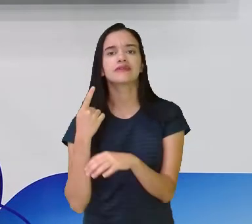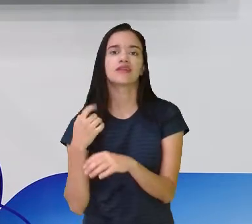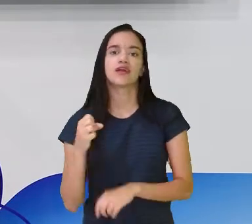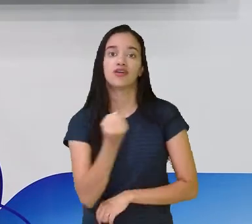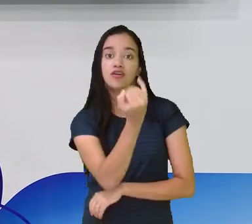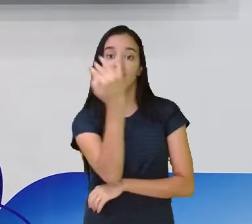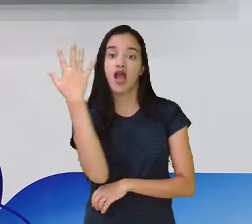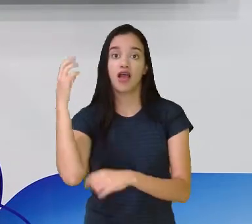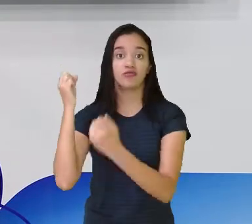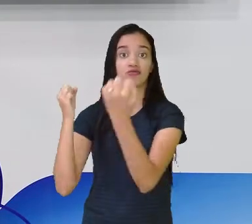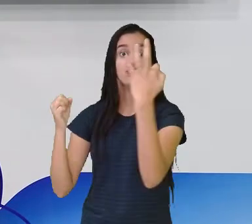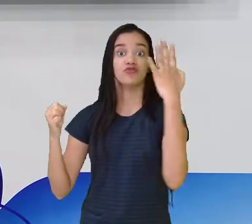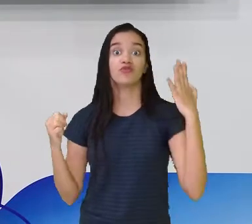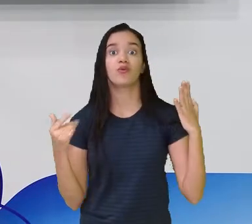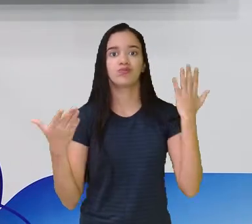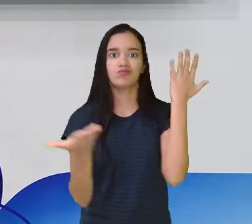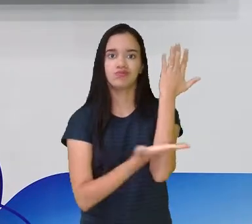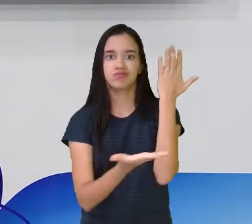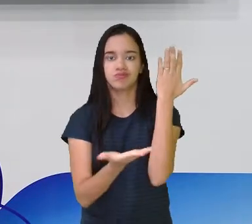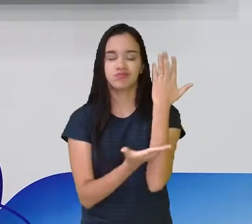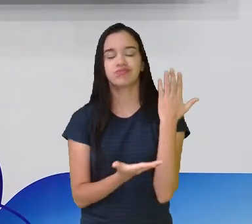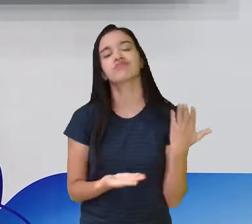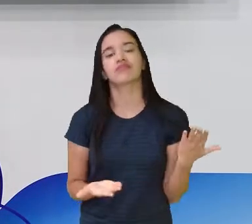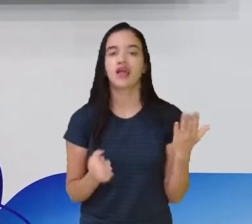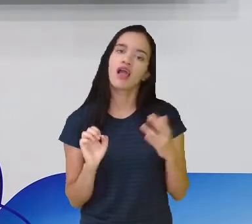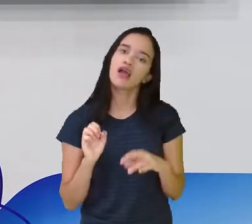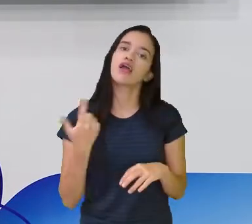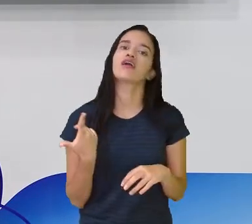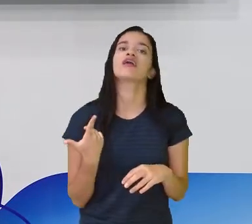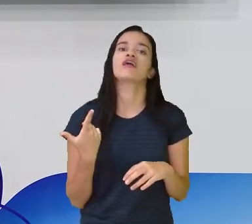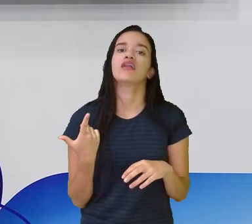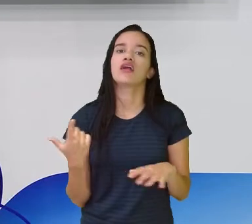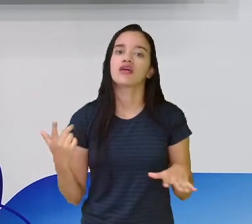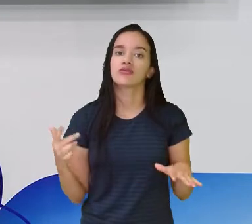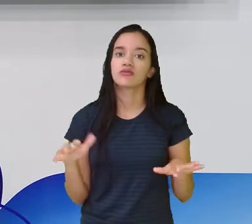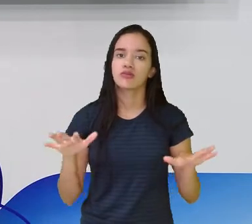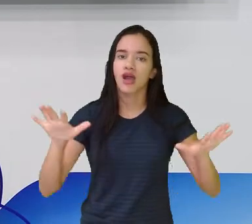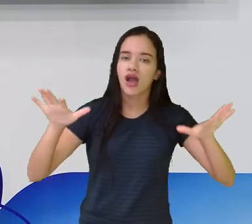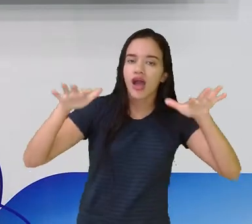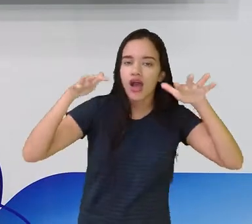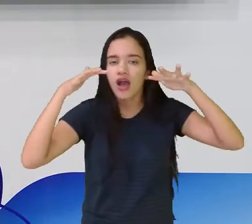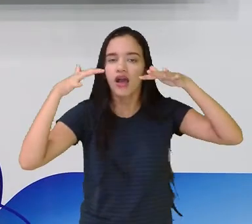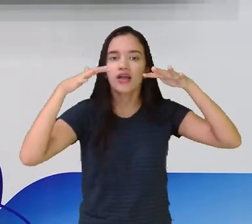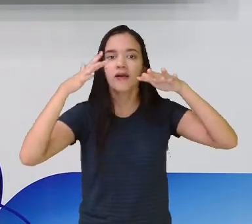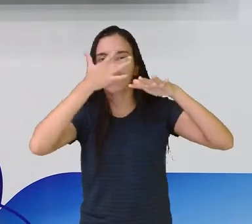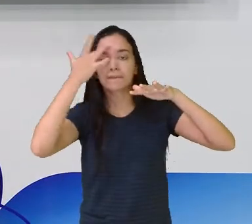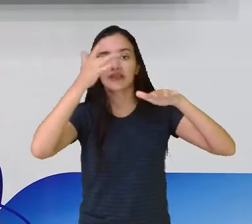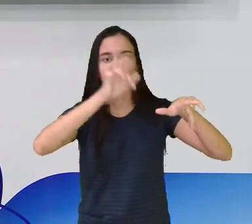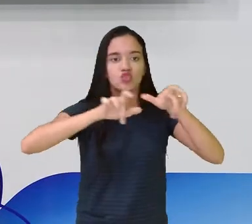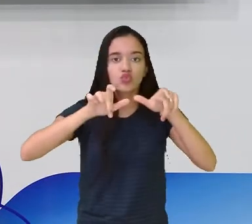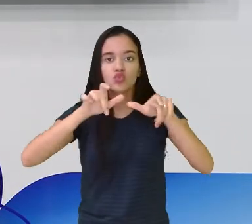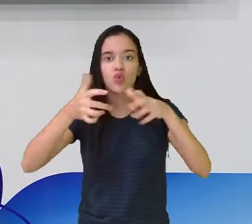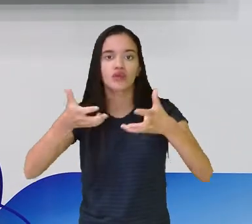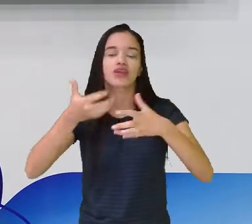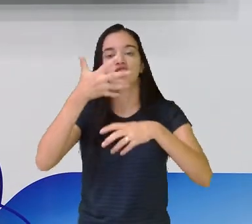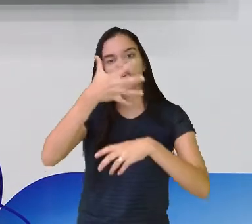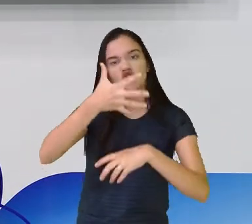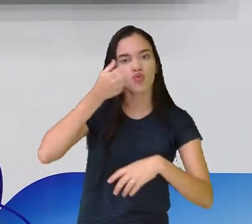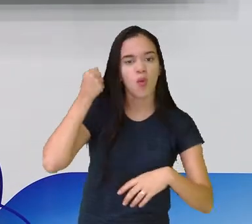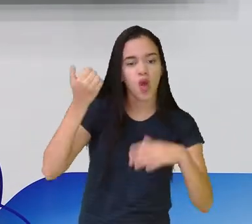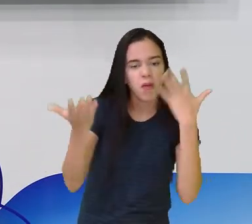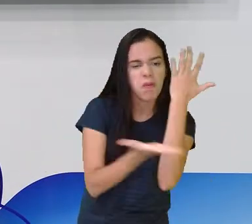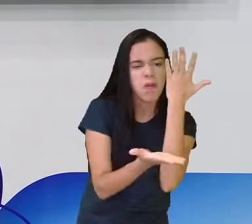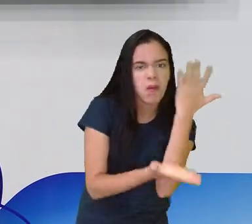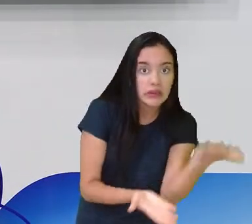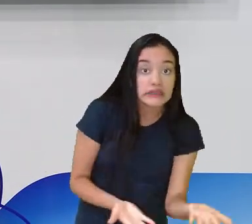de grande porte, muita madeira. E isso, claro, atrai a atenção de pessoas que querem explorar essa madeira